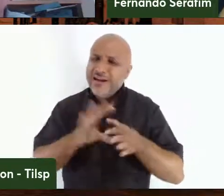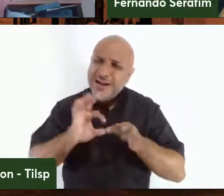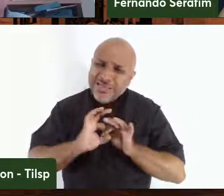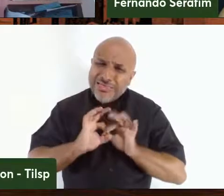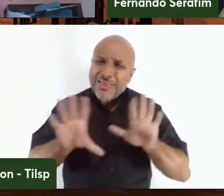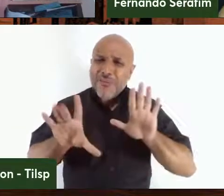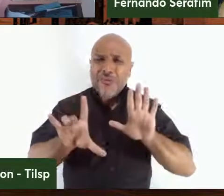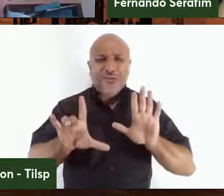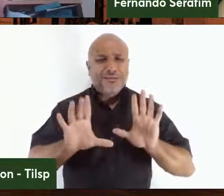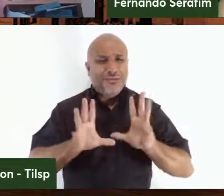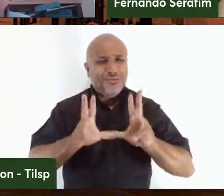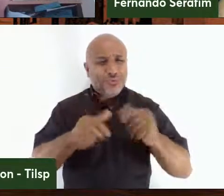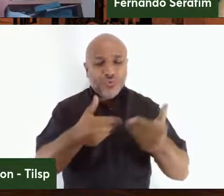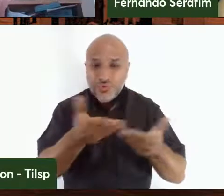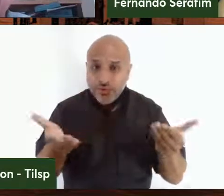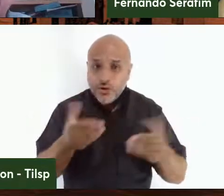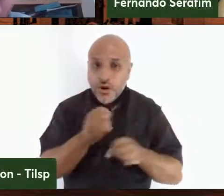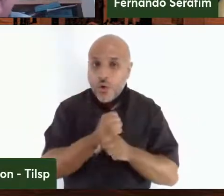tudo. Quer dizer, em